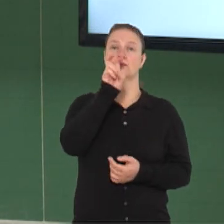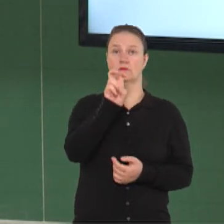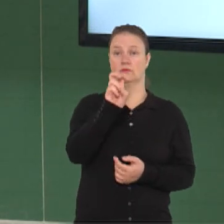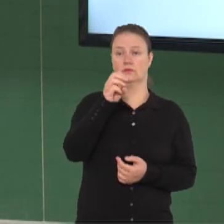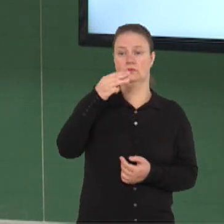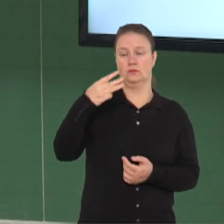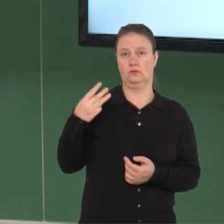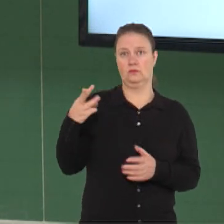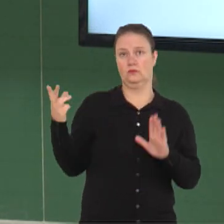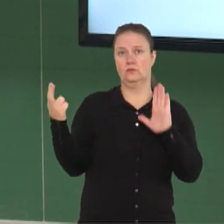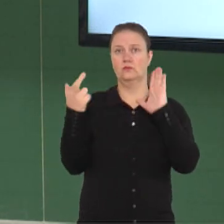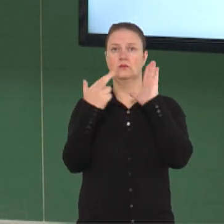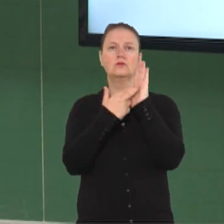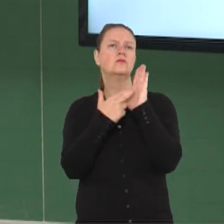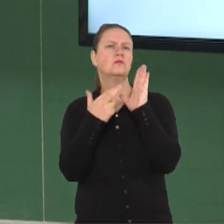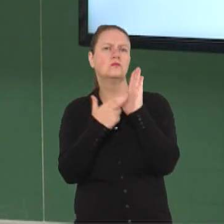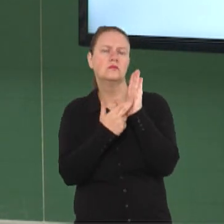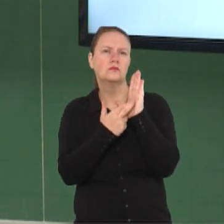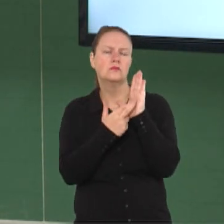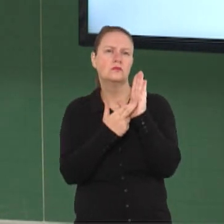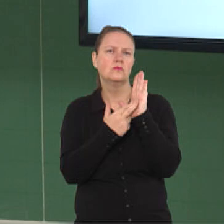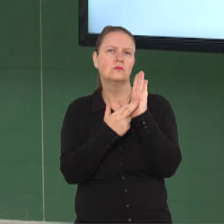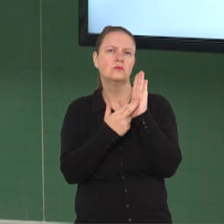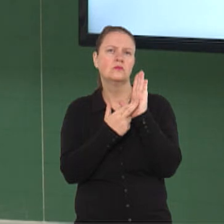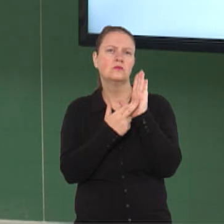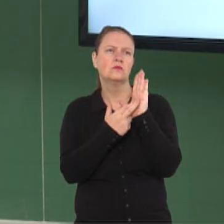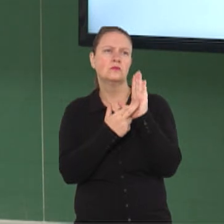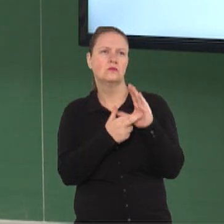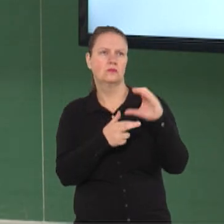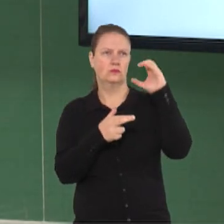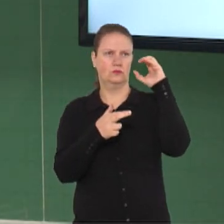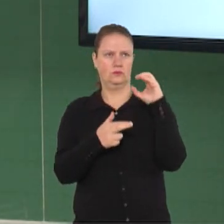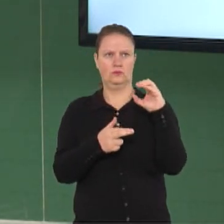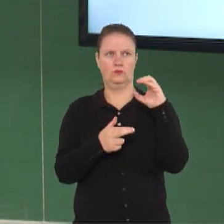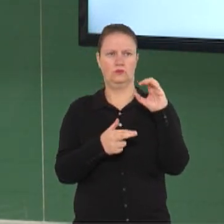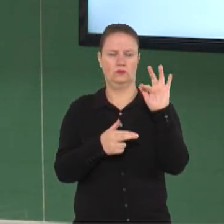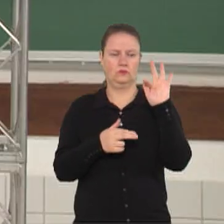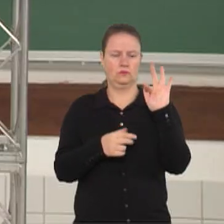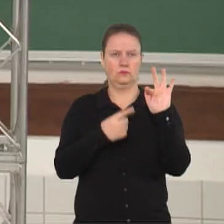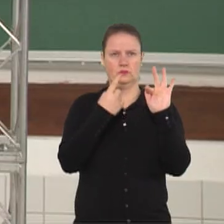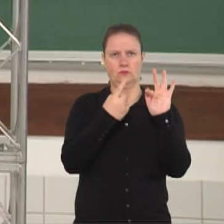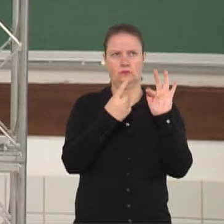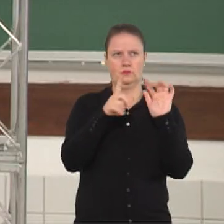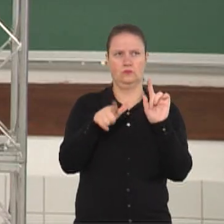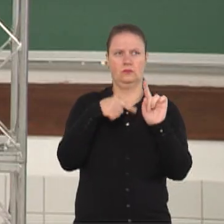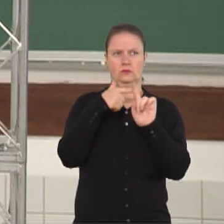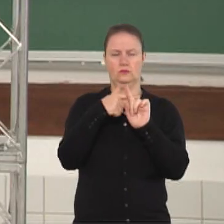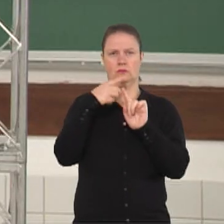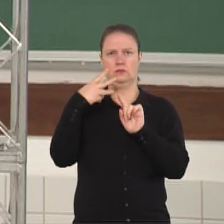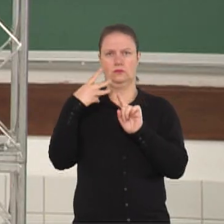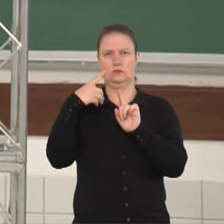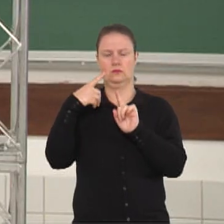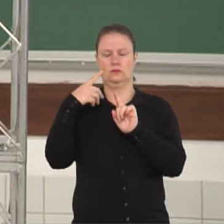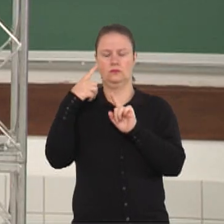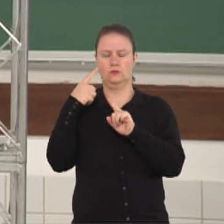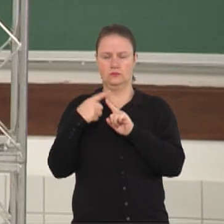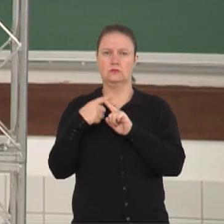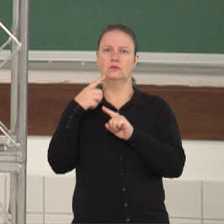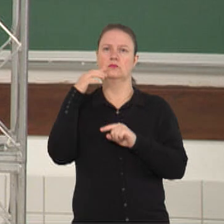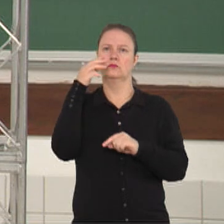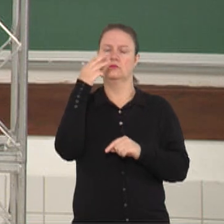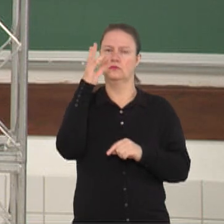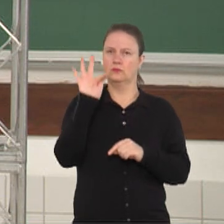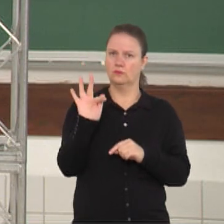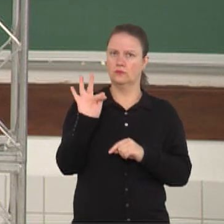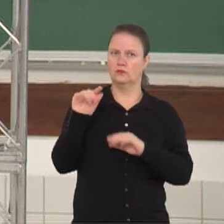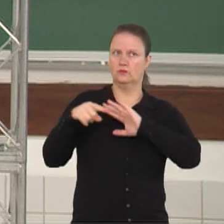53 é o resultado do nosso item C. O f de 1 mais 3 vezes o f de menos 2.